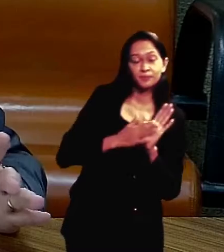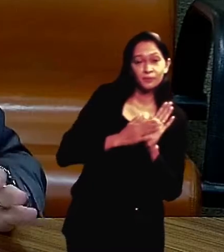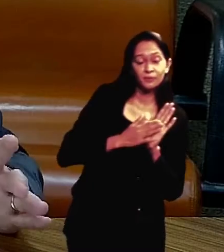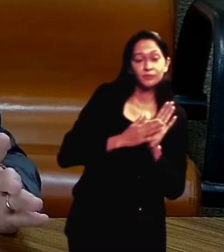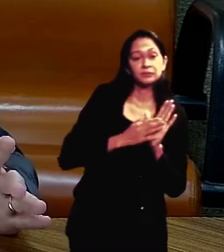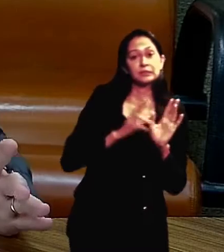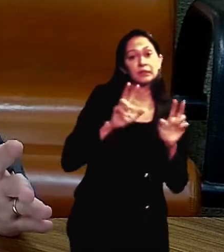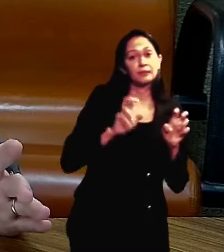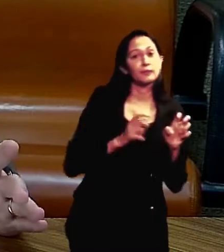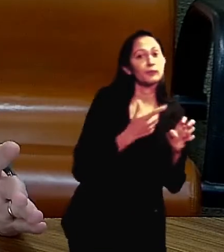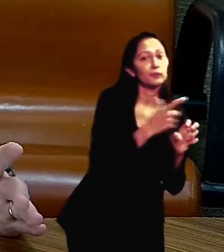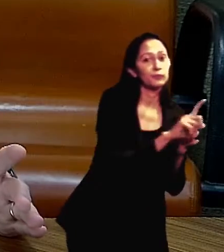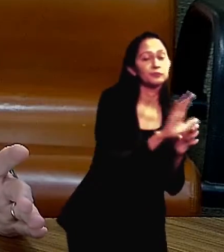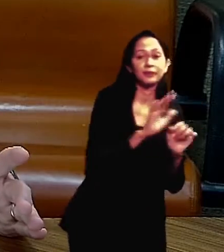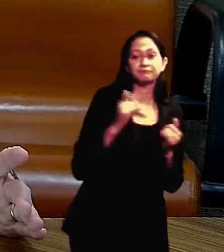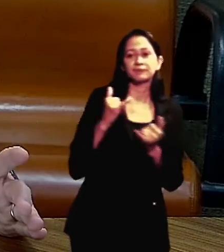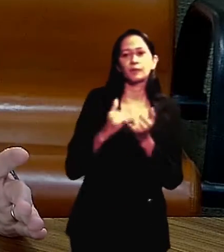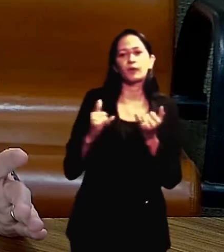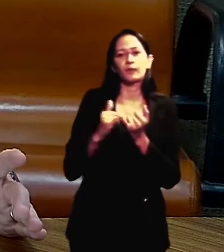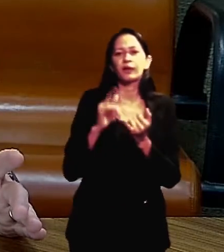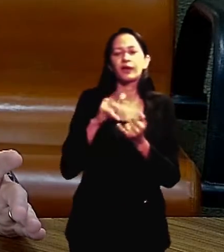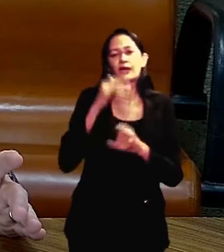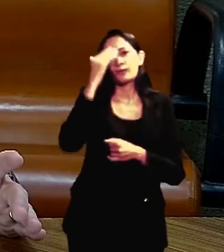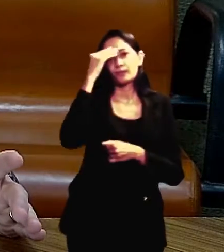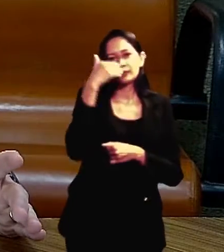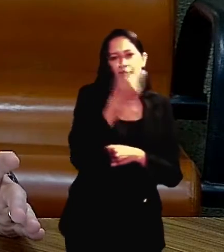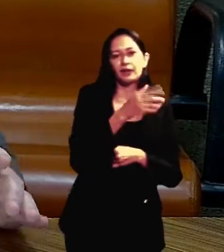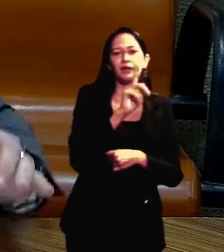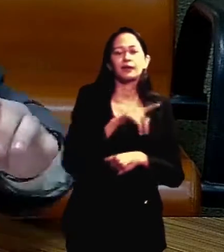com outro objeto, né?